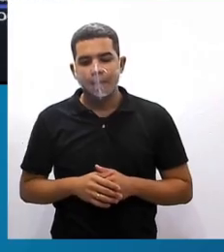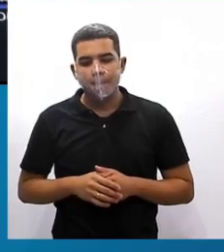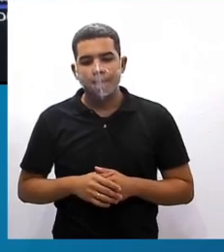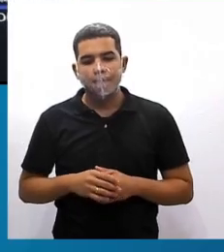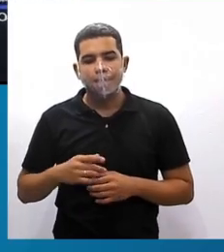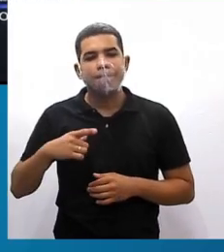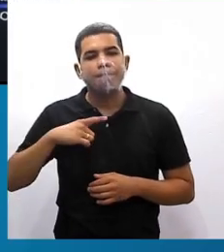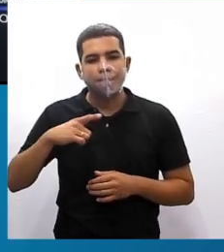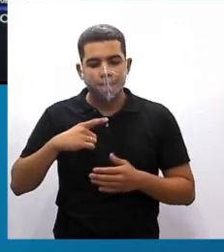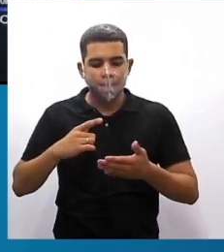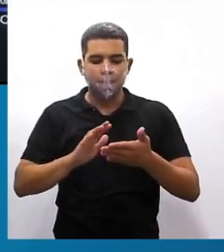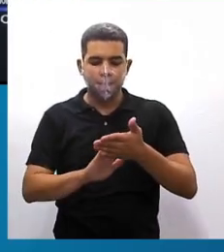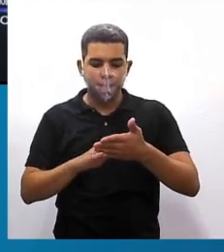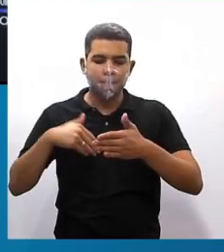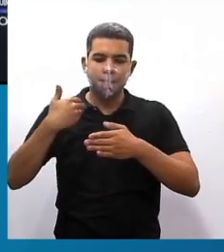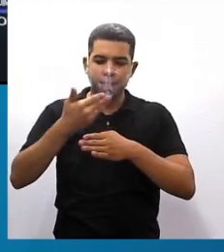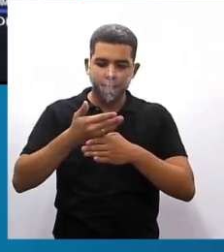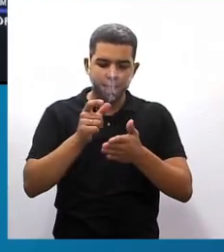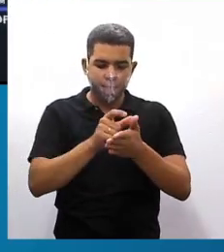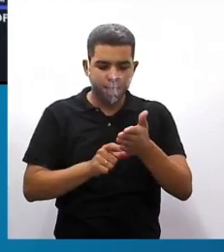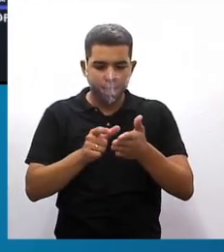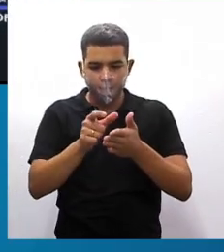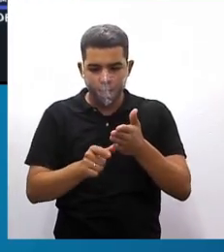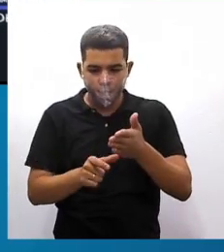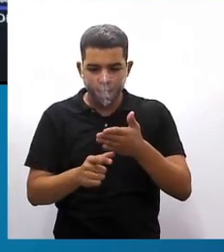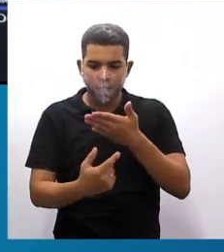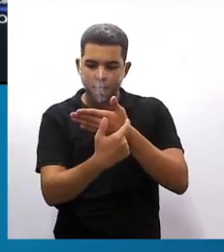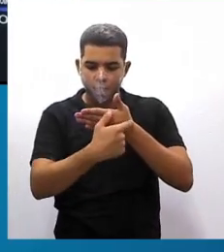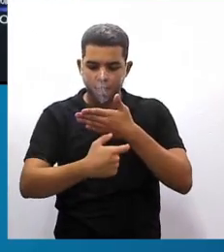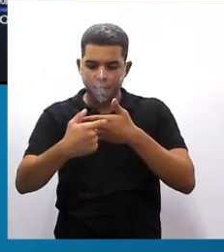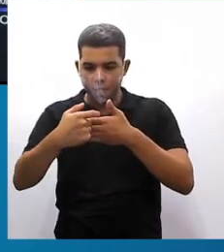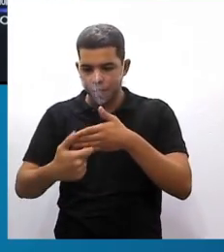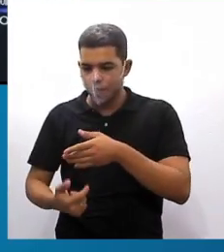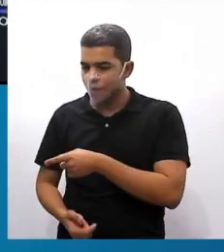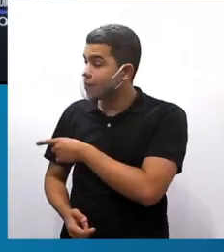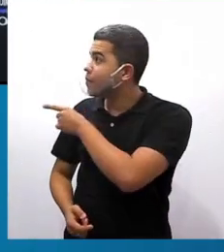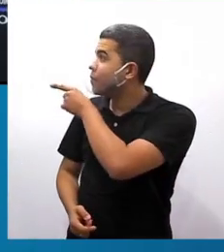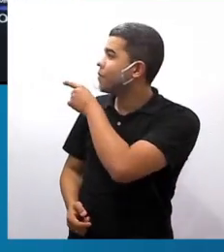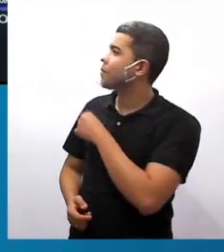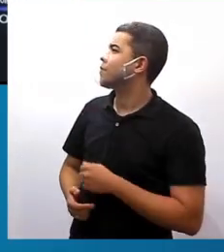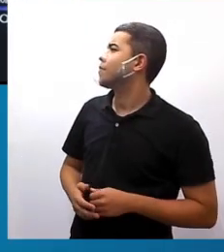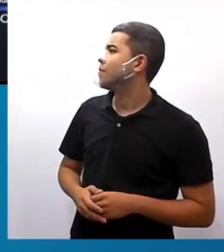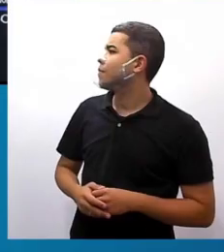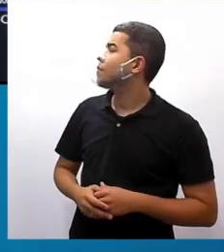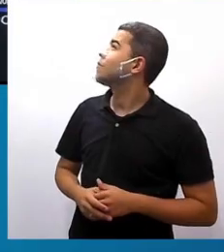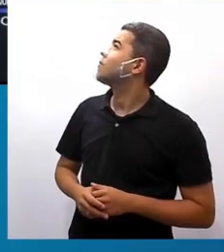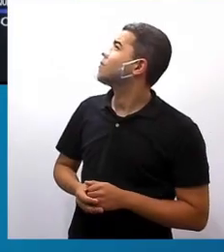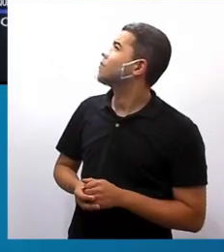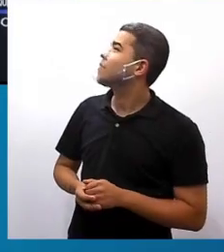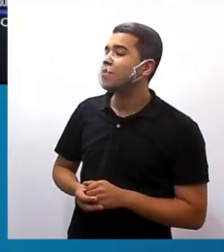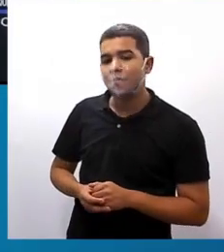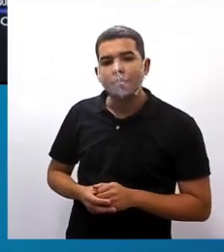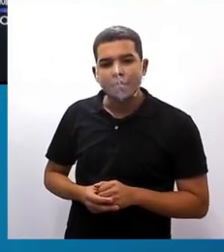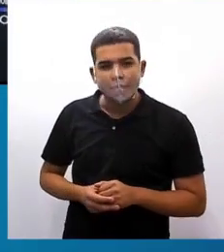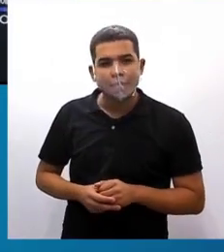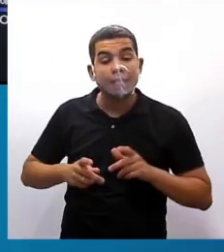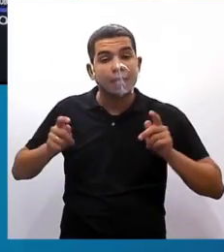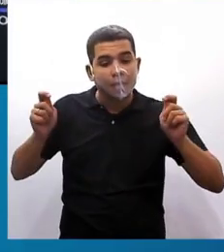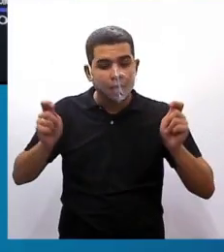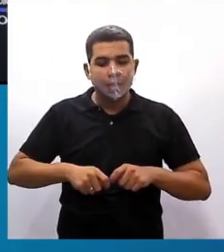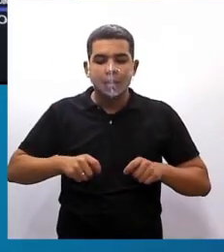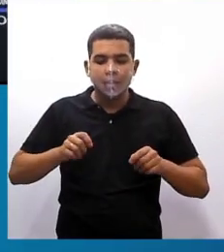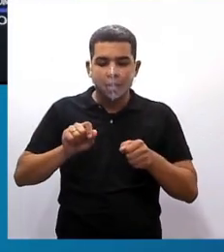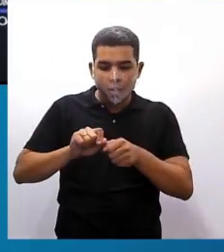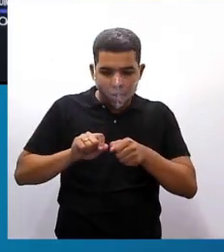vai também terá 2. Show de bola. Então, ó, frente e verso. Então, em um papel, terá